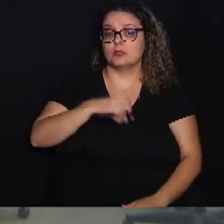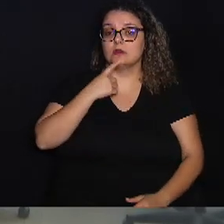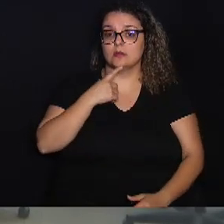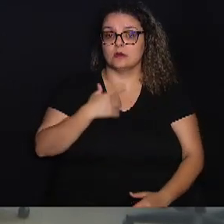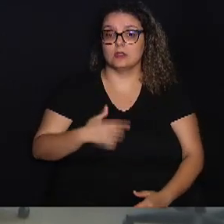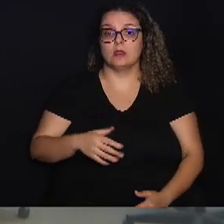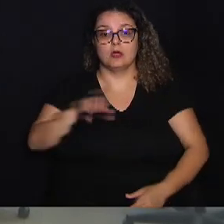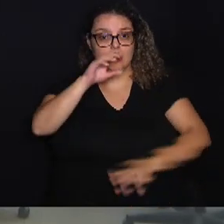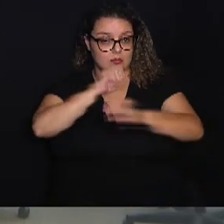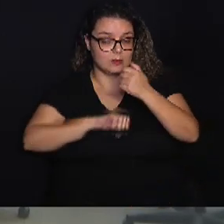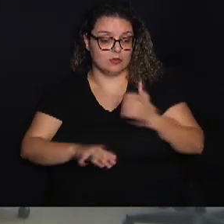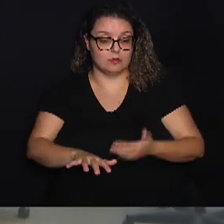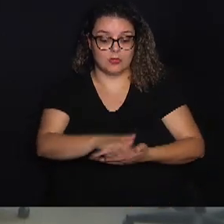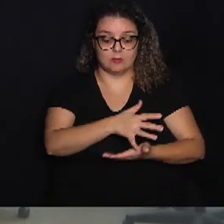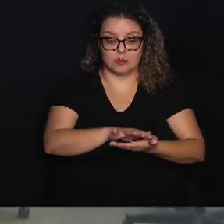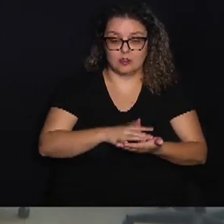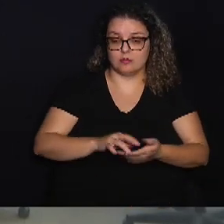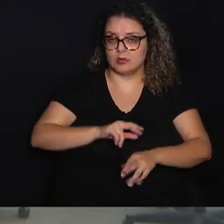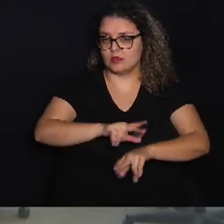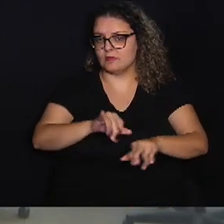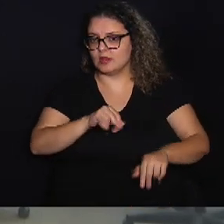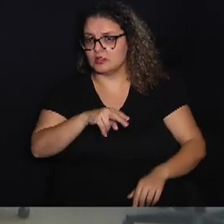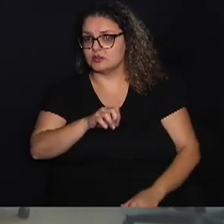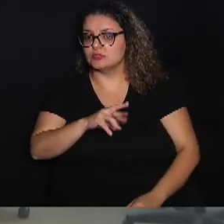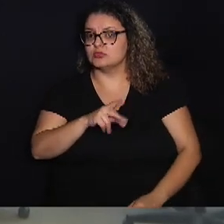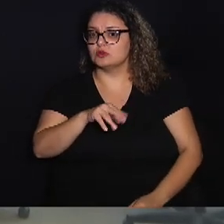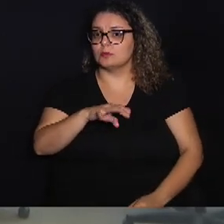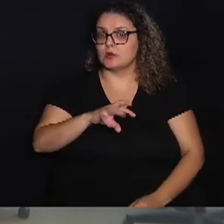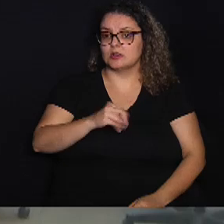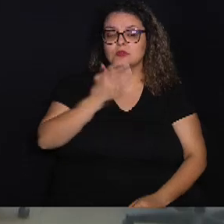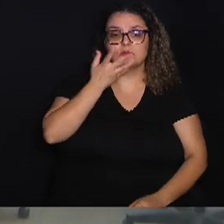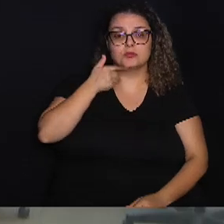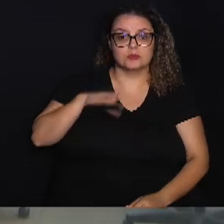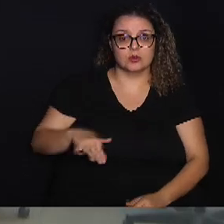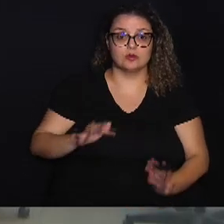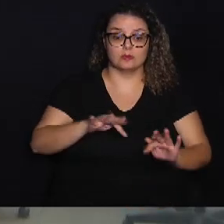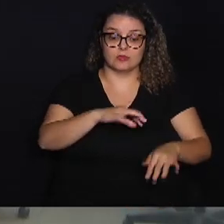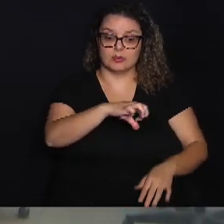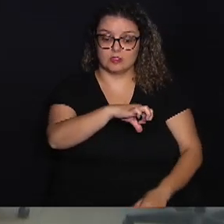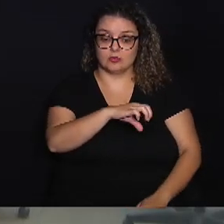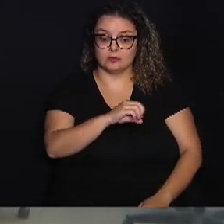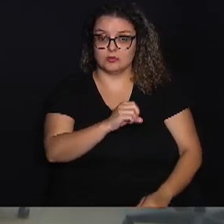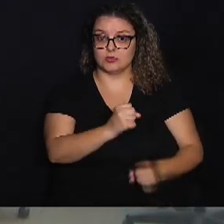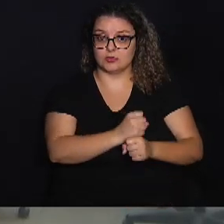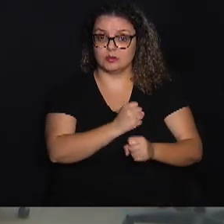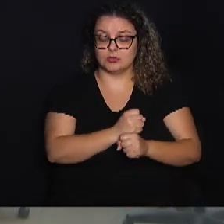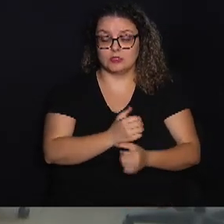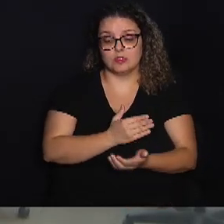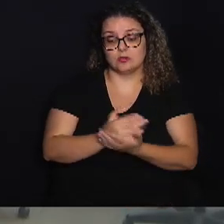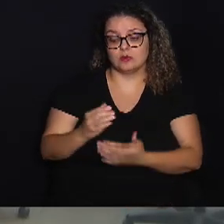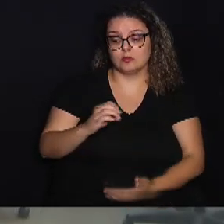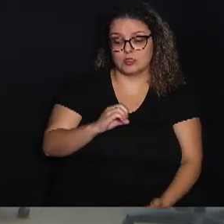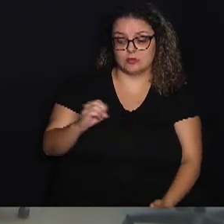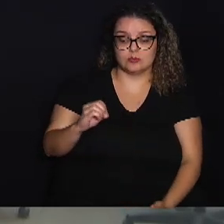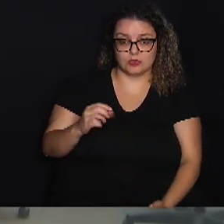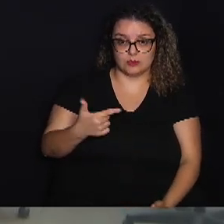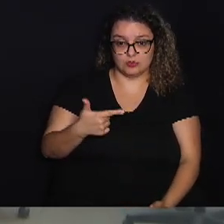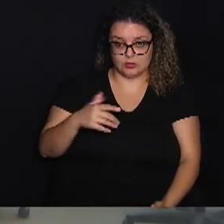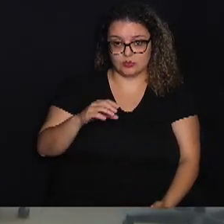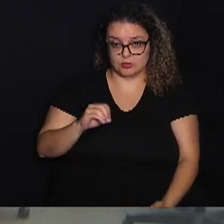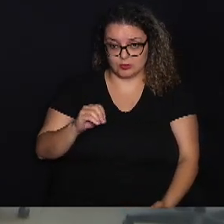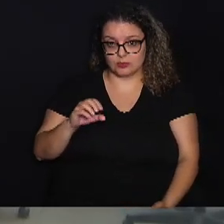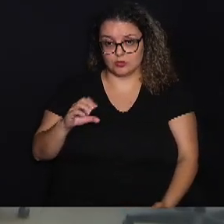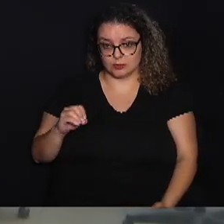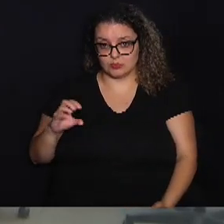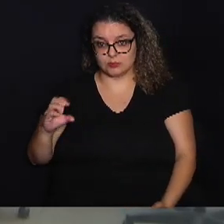samba em diversos instrumentos já na infância no final dos anos 90 e começo dos anos 2000 ajudou a montar e